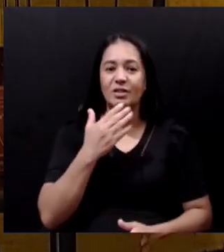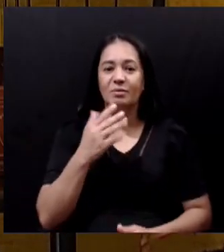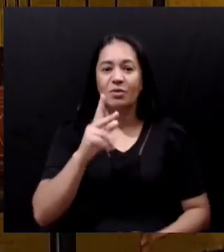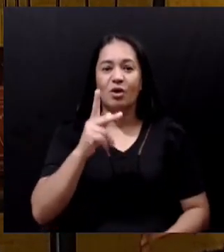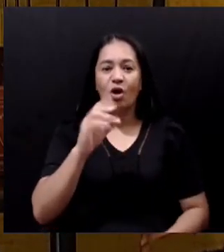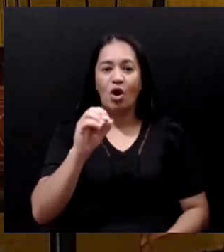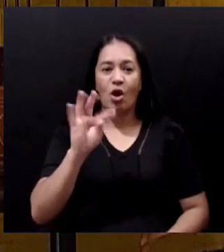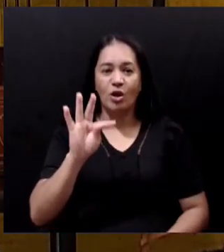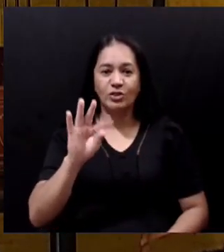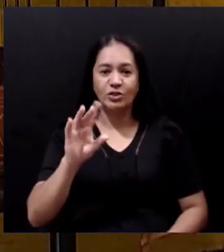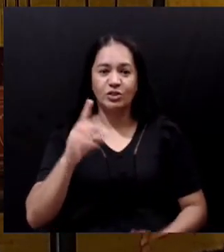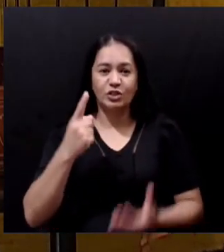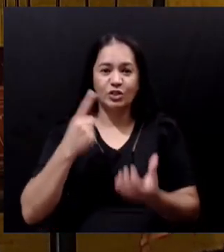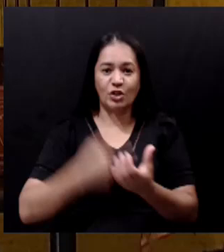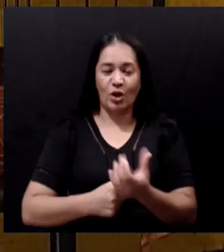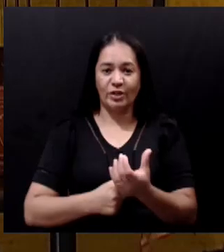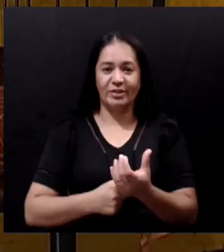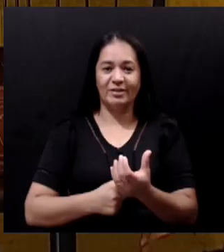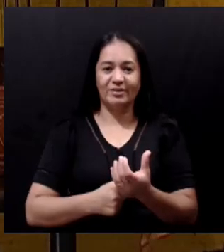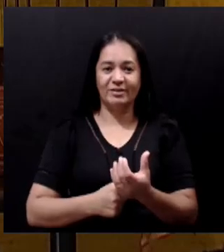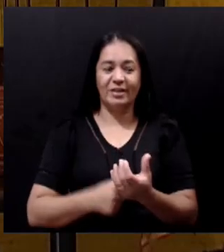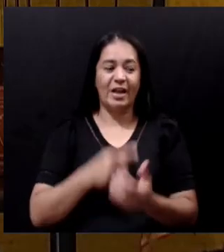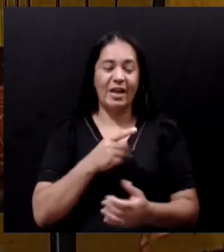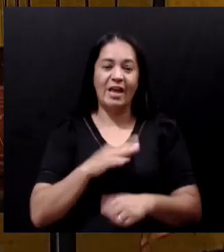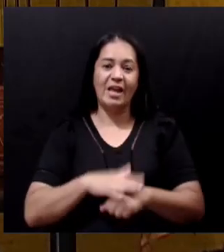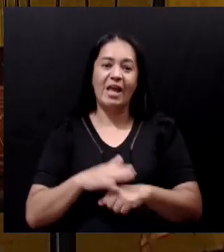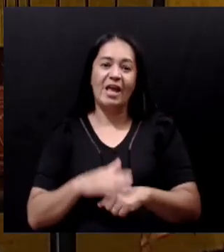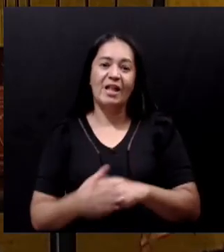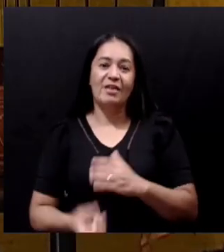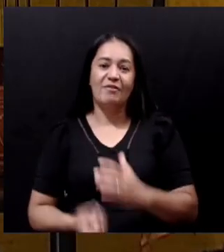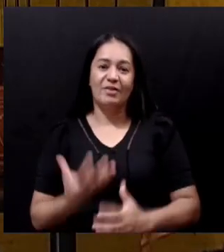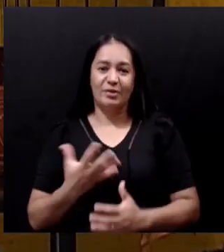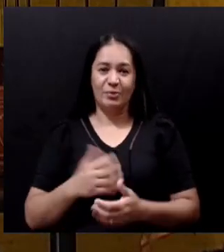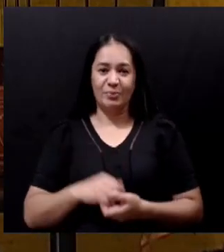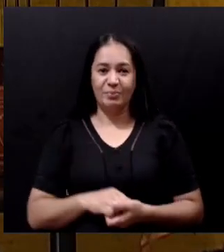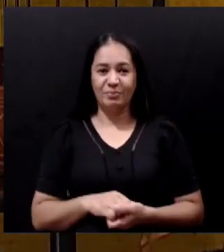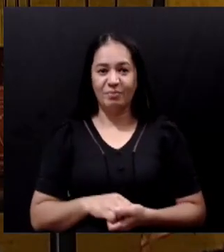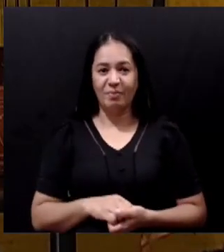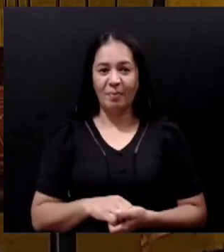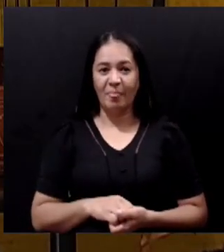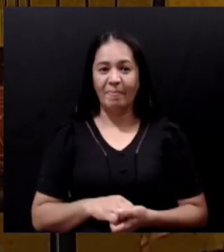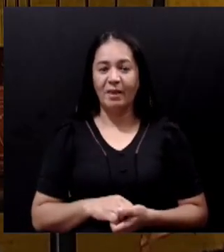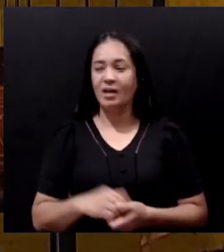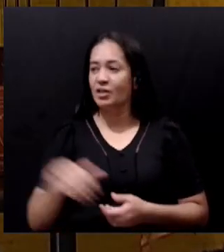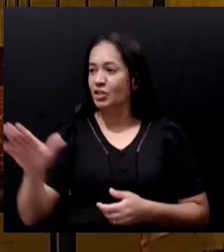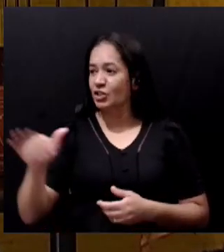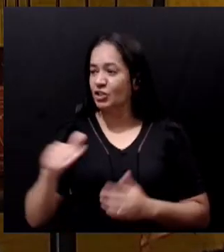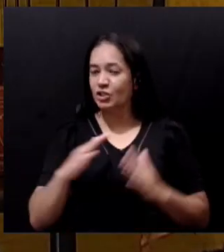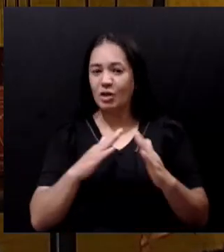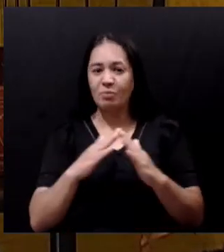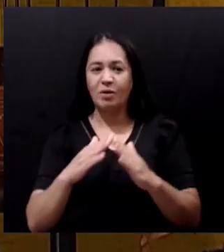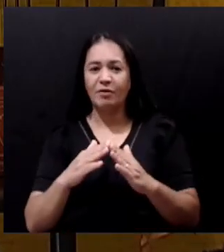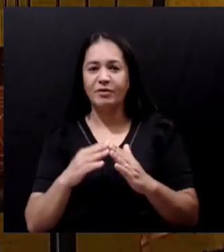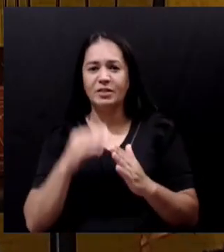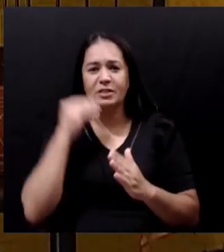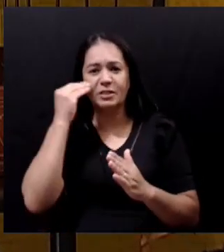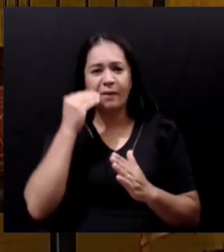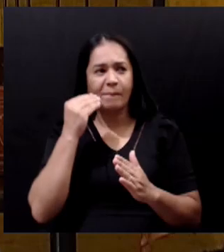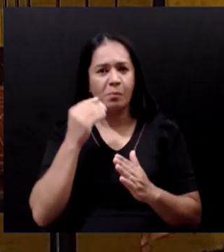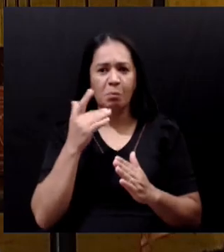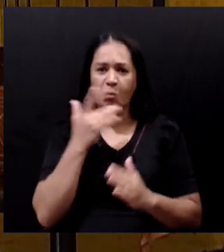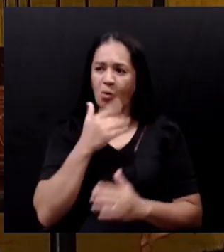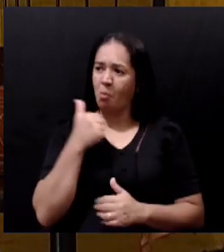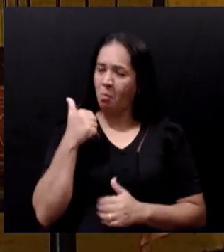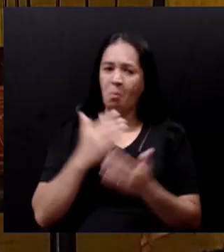Ele que inventou? Ele inventou de fazer esse pastel de hot dog, chamou a vizinha do lado, a vizinha aprovou. E aí a pessoa já começou a jogar no